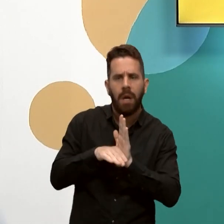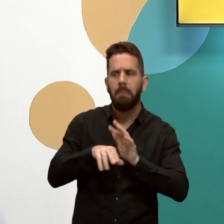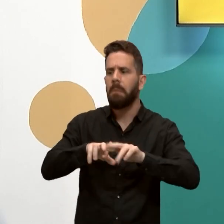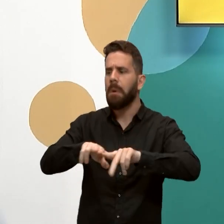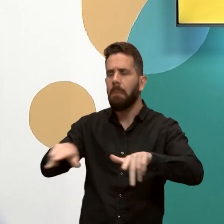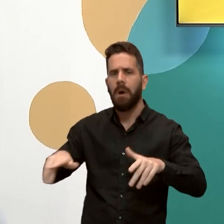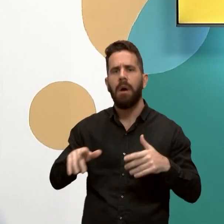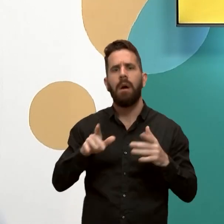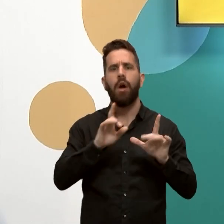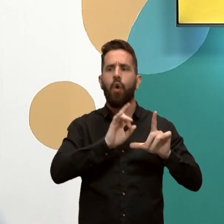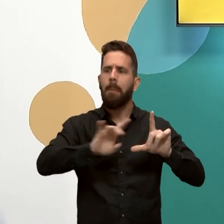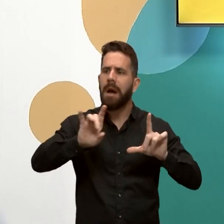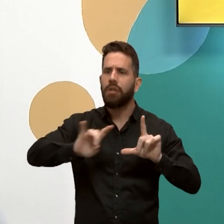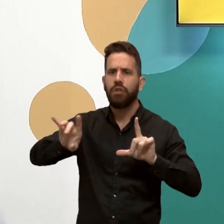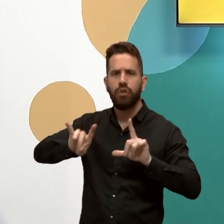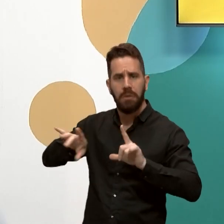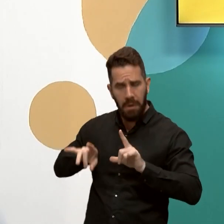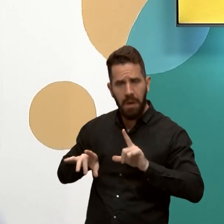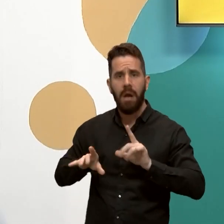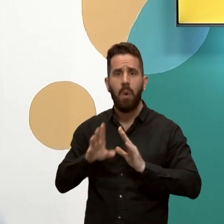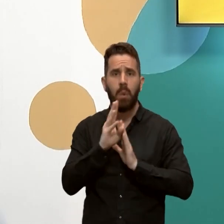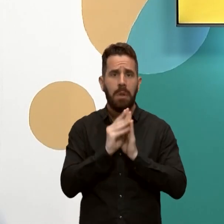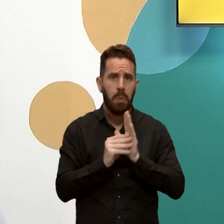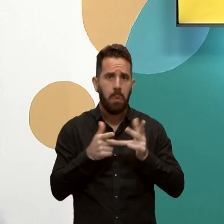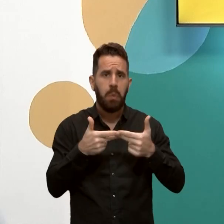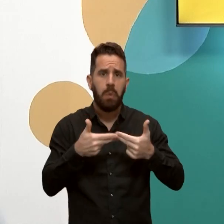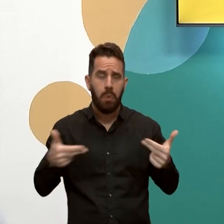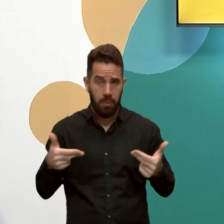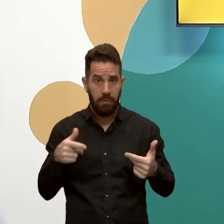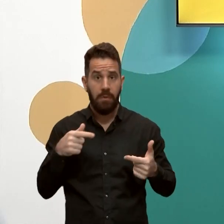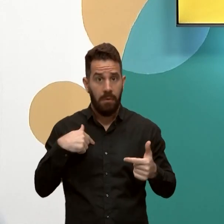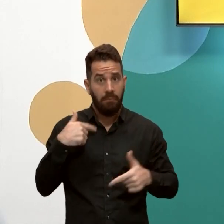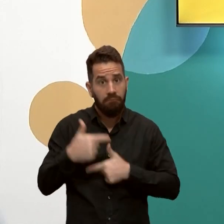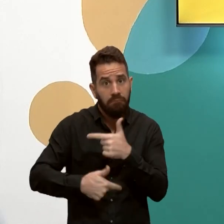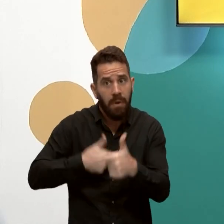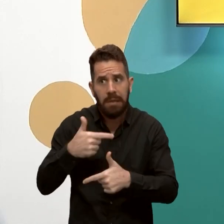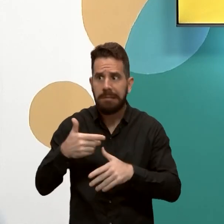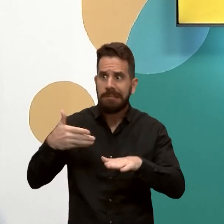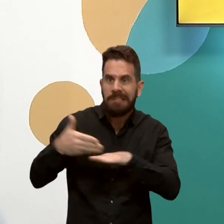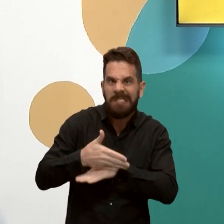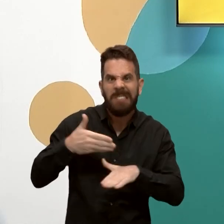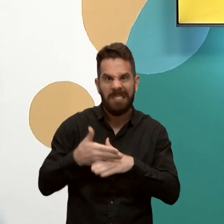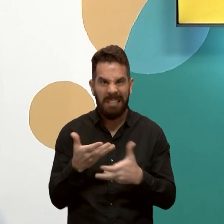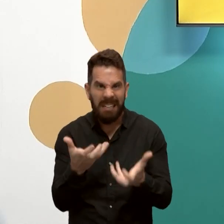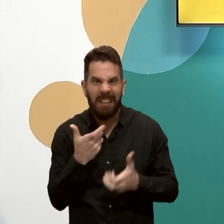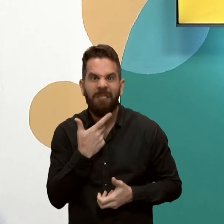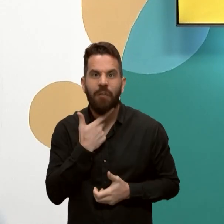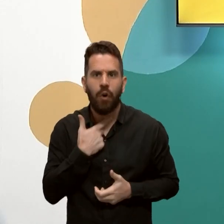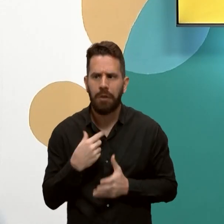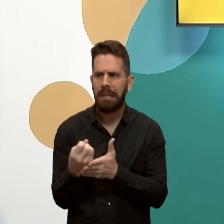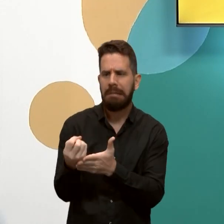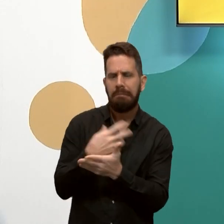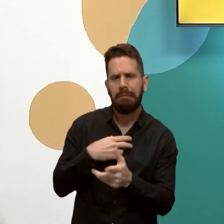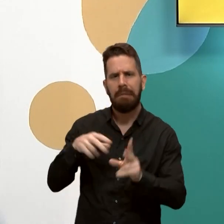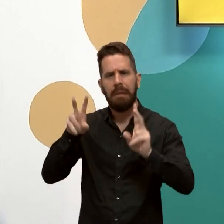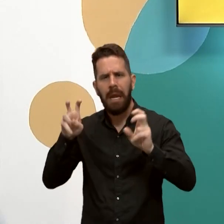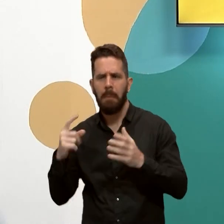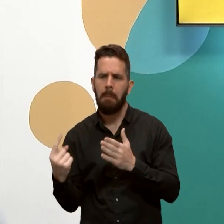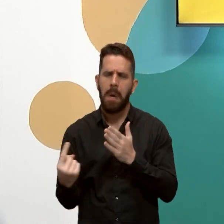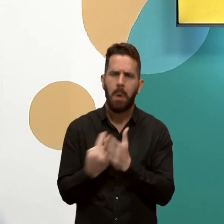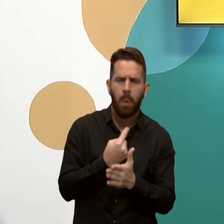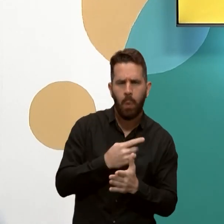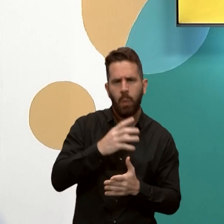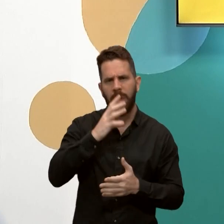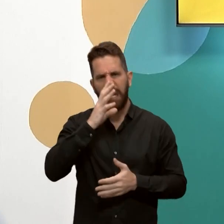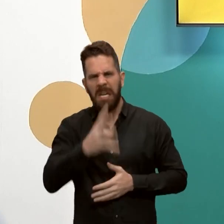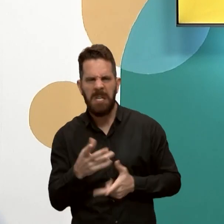compartilhar o conteúdo. E se quiser participar ativamente dos nossos programas, mandando uma sugestão de tema, uma pergunta, uma